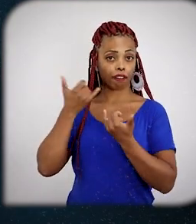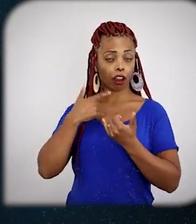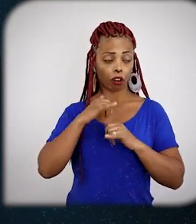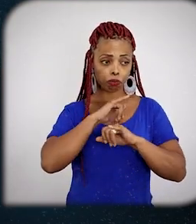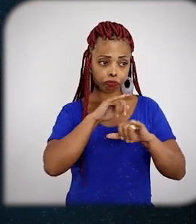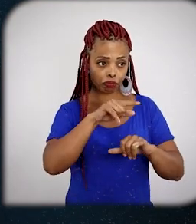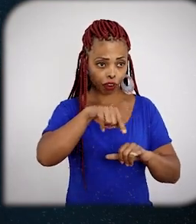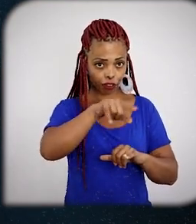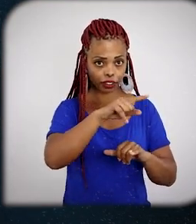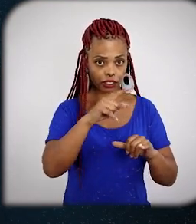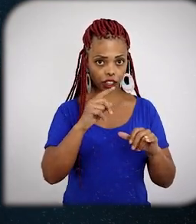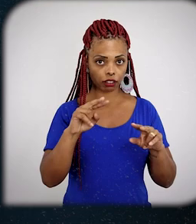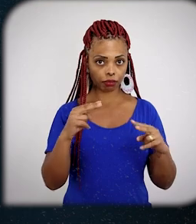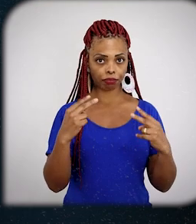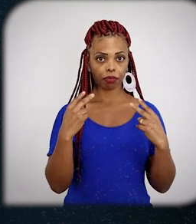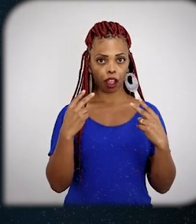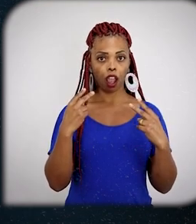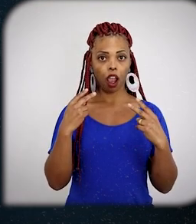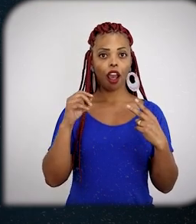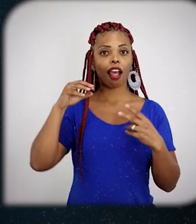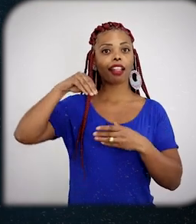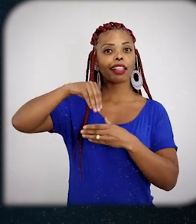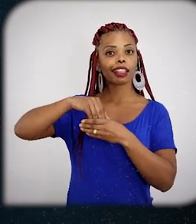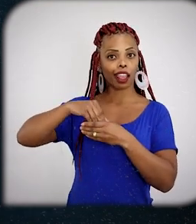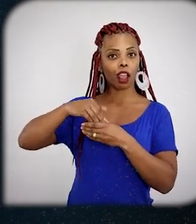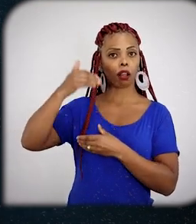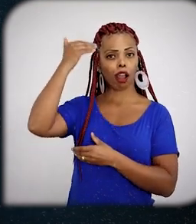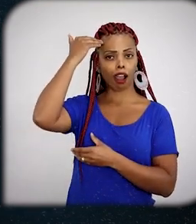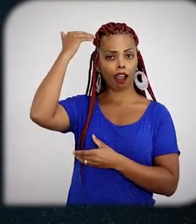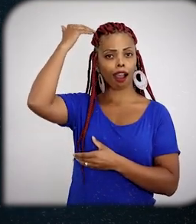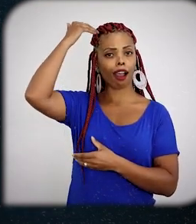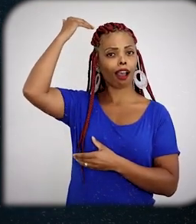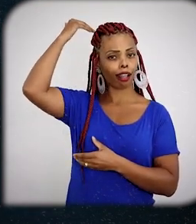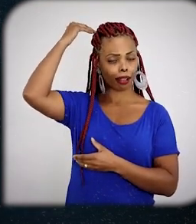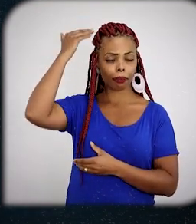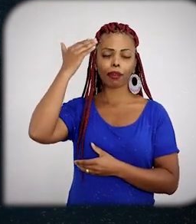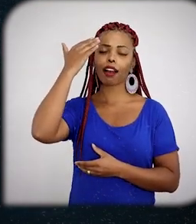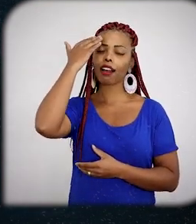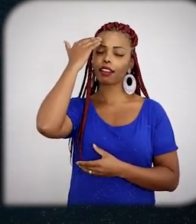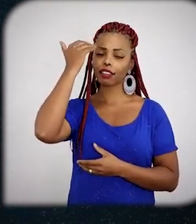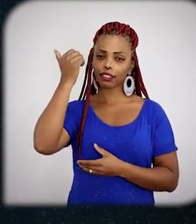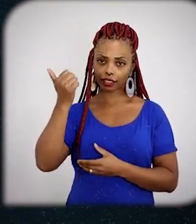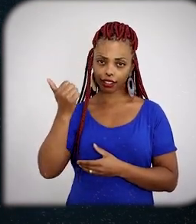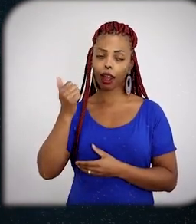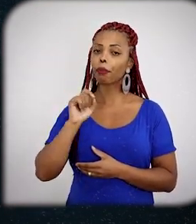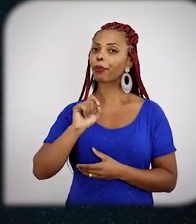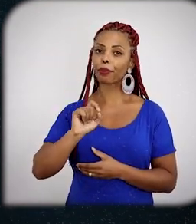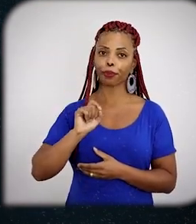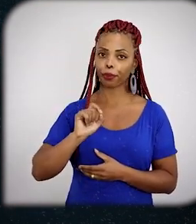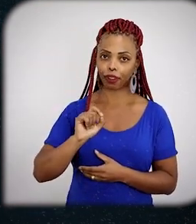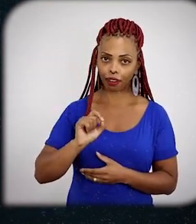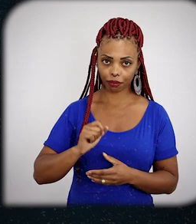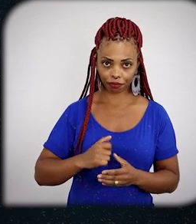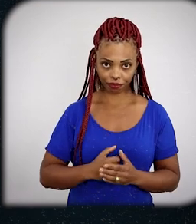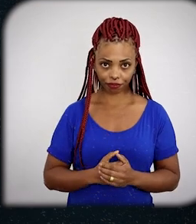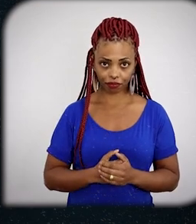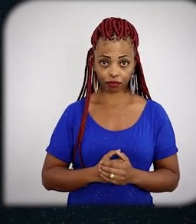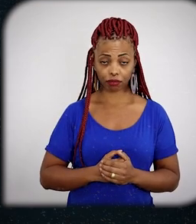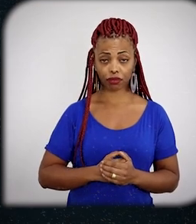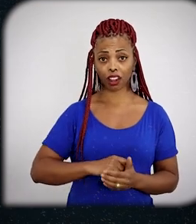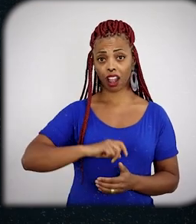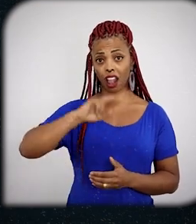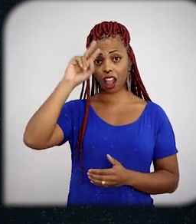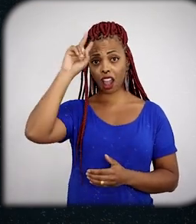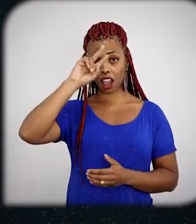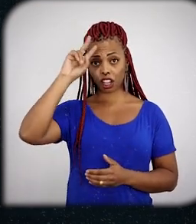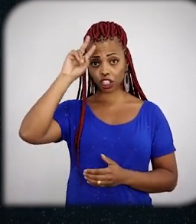aqui para quem está nos ouvindo e é da dinâmica acadêmica, sabe bem, vai se reconhecer, que é